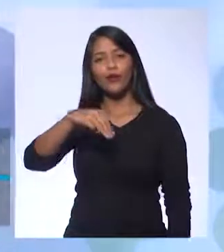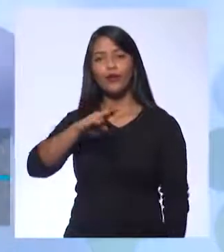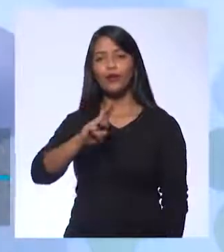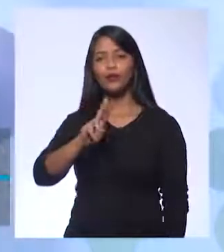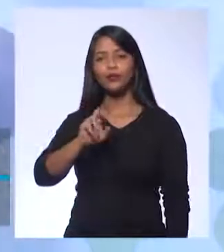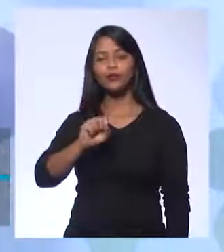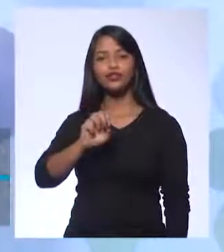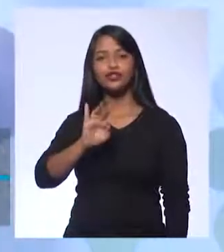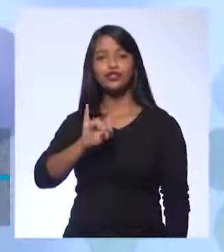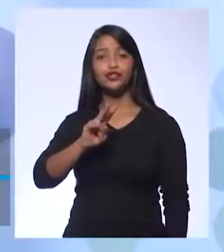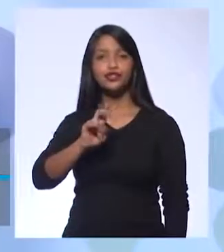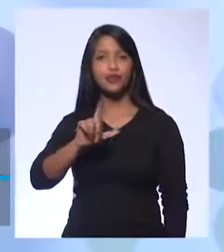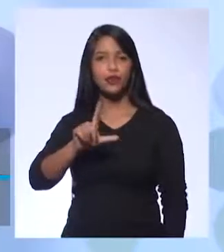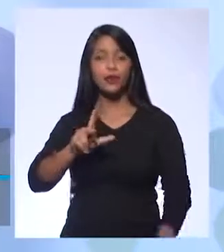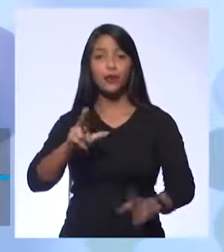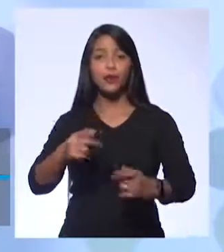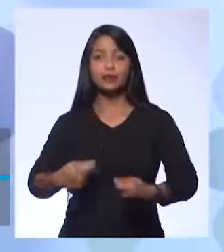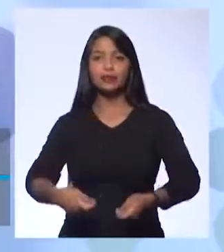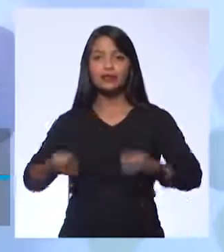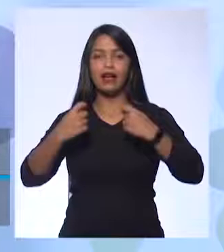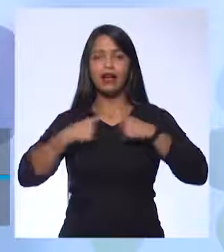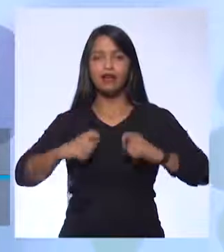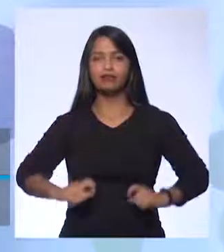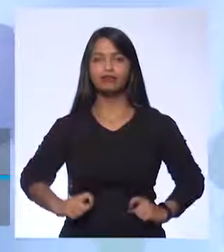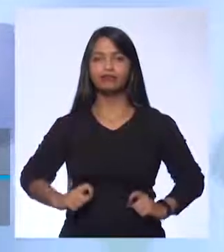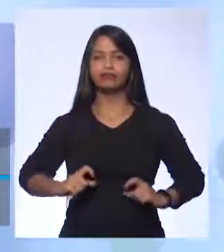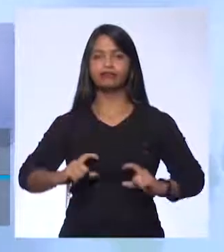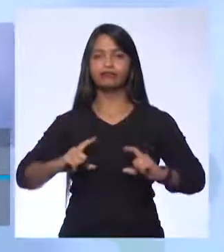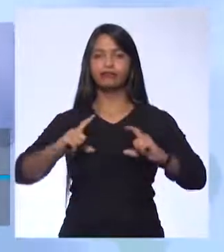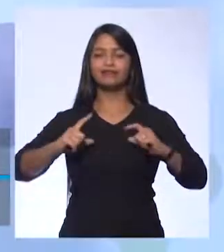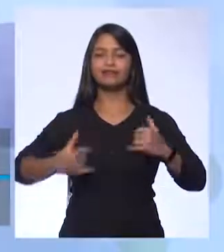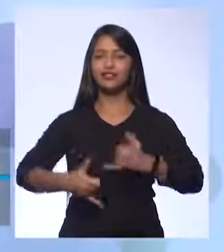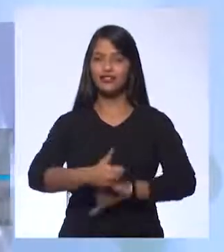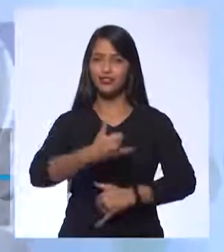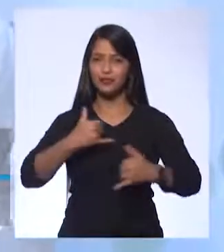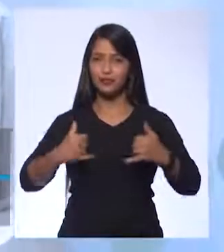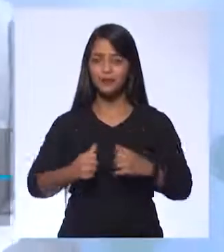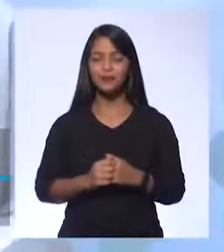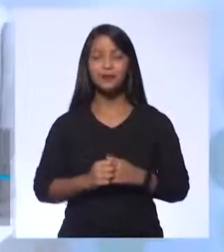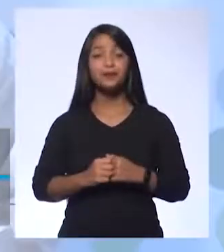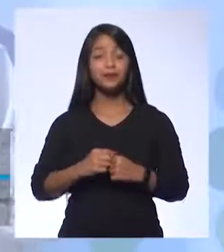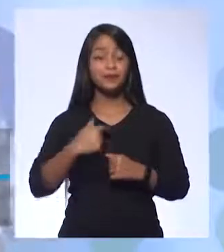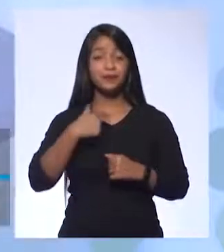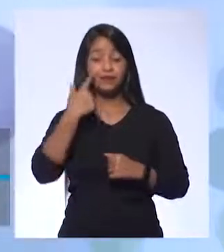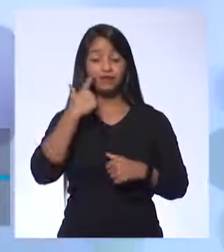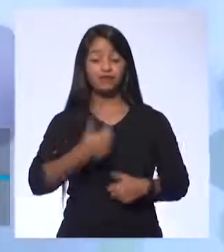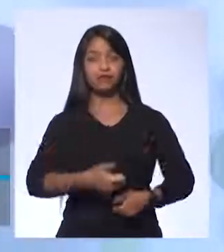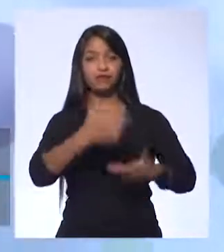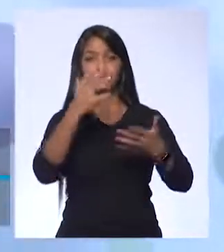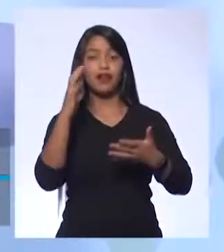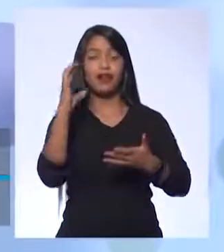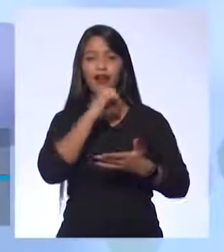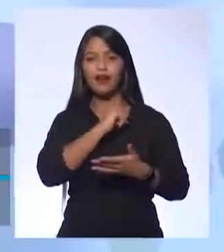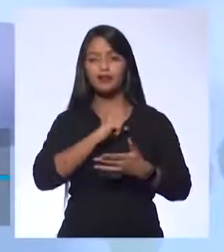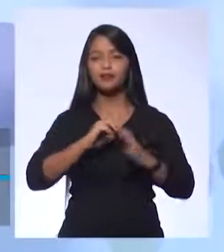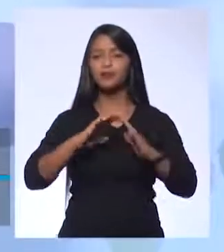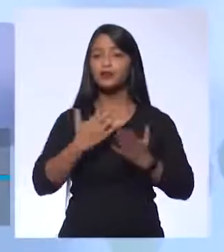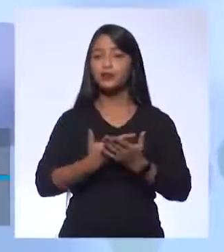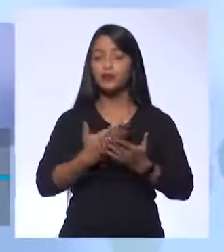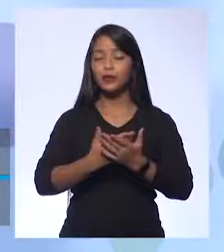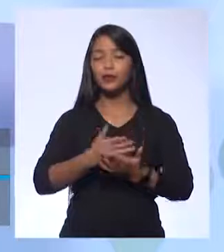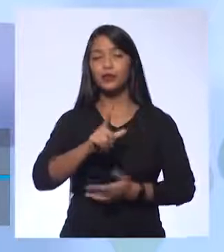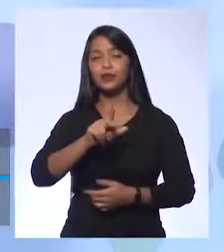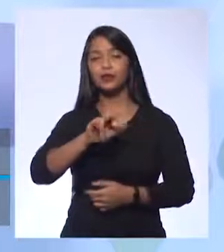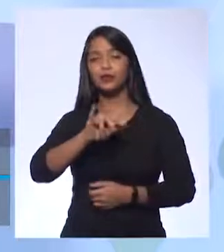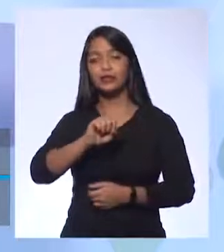dele. Muito bom. Queria aqui, eu vi, passou aqui correndo aqui, mas eu vi que passou o pessoal lá do desembargador Luiz Ambra.